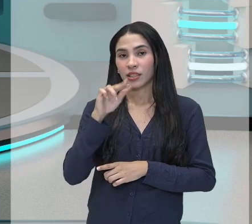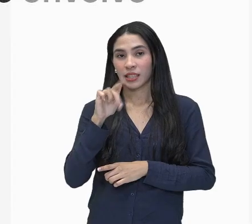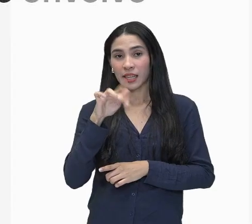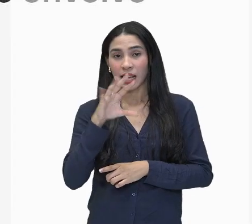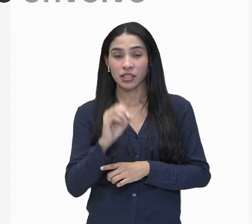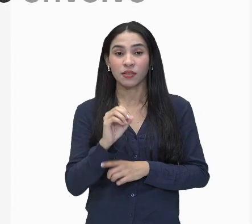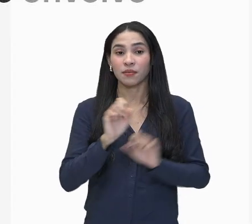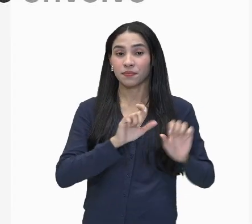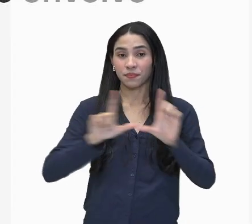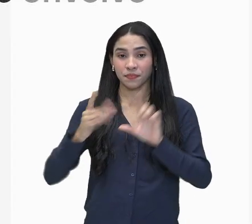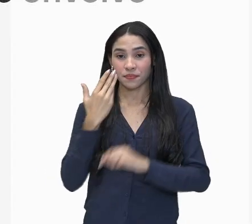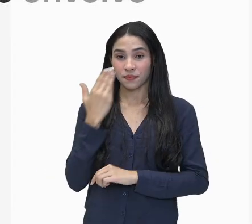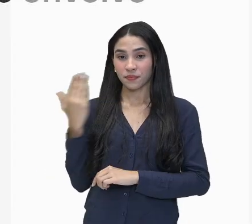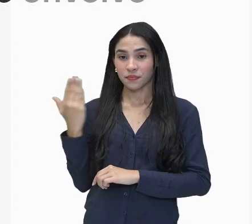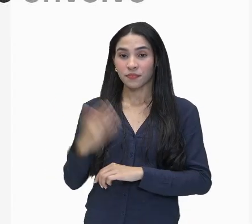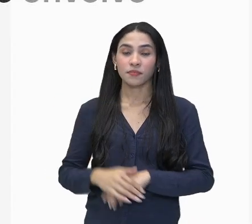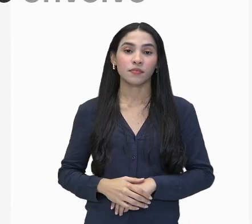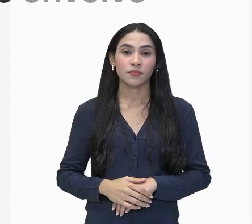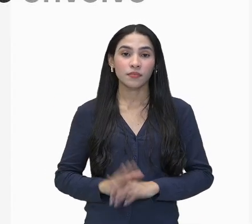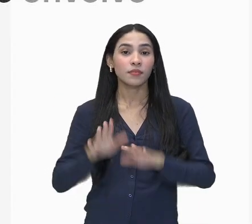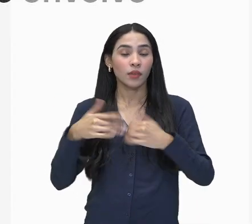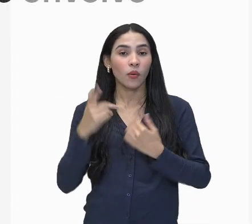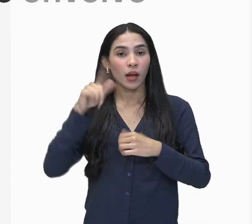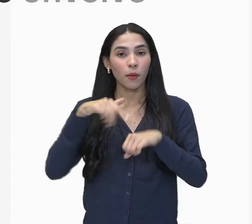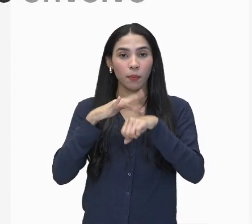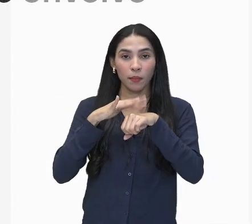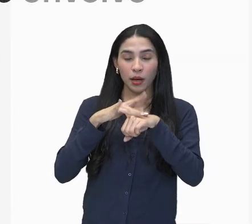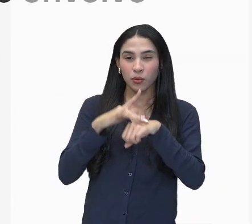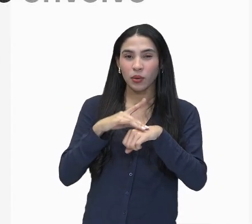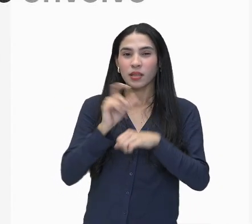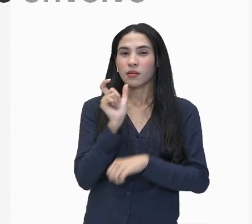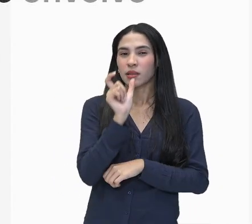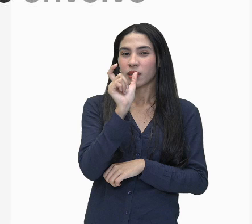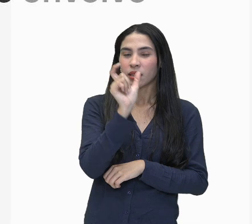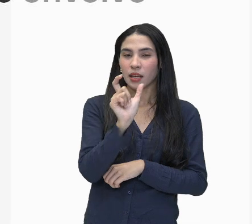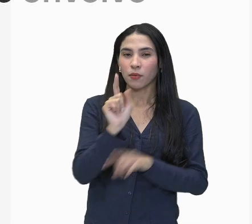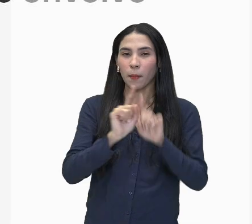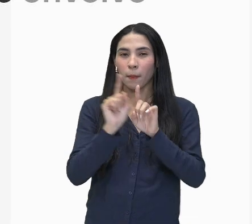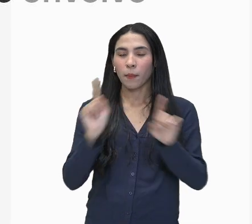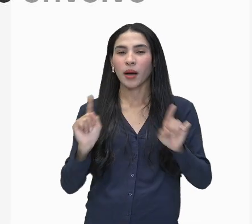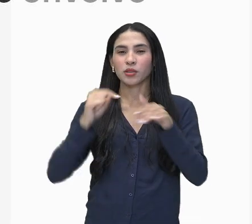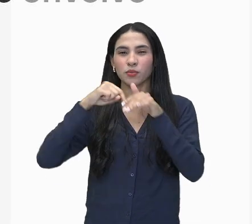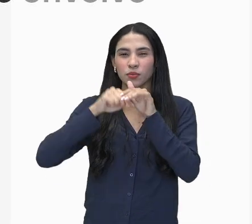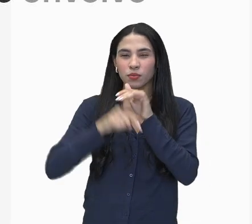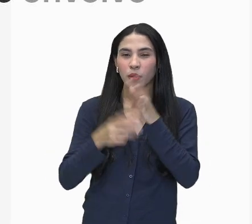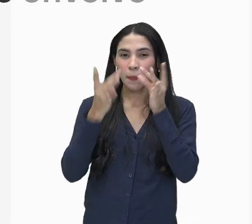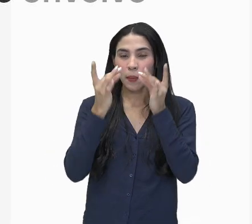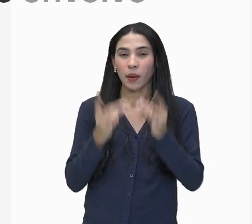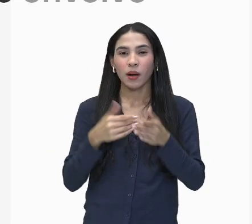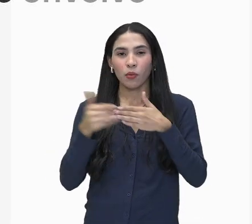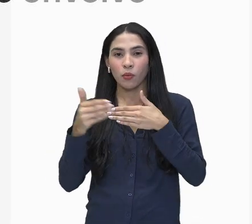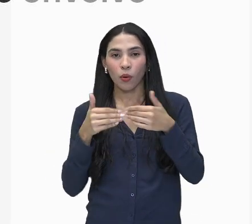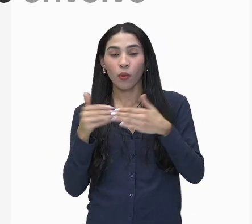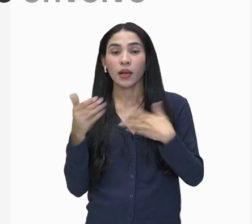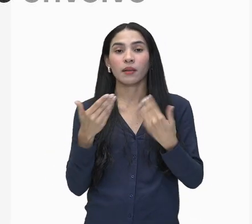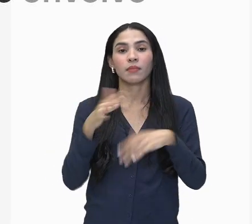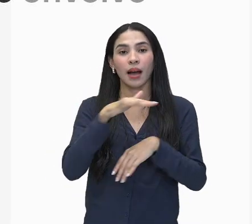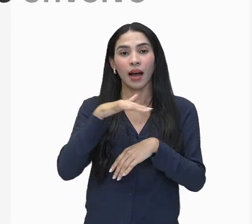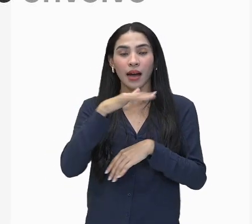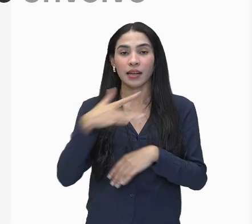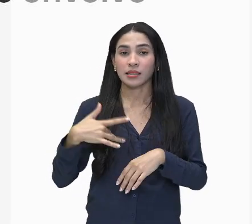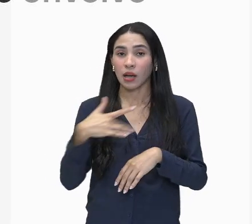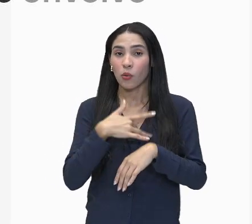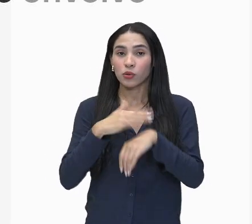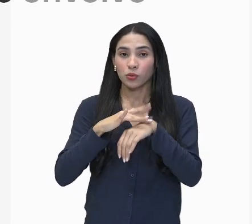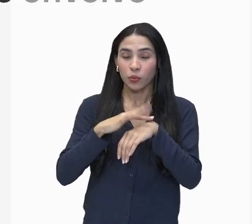aí na cartela. A doença crônica, ela representa um termo mais amplo que abrange qualquer condição de saúde persistente e de